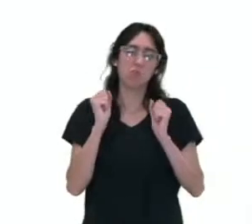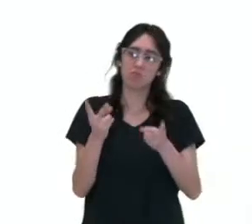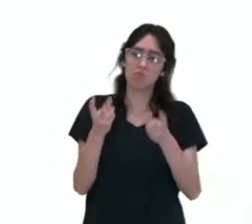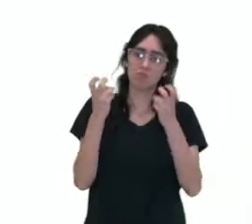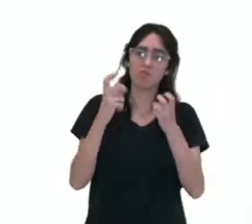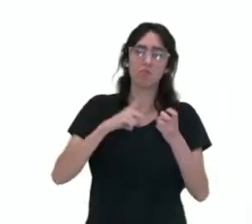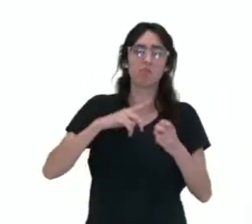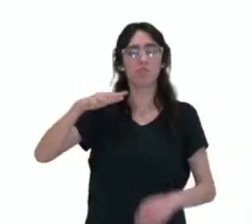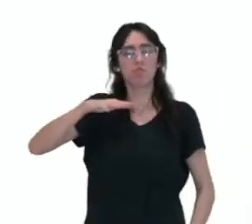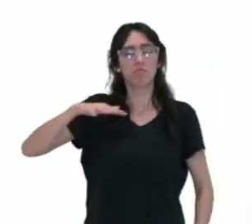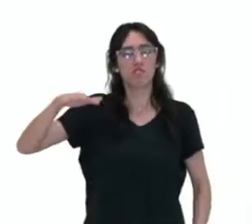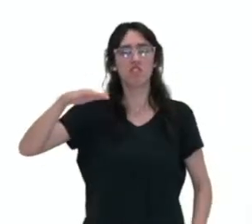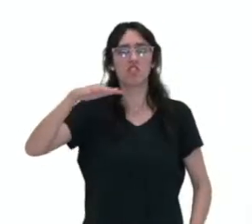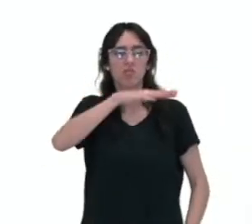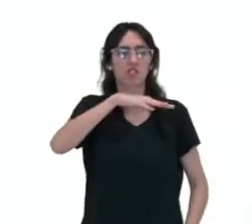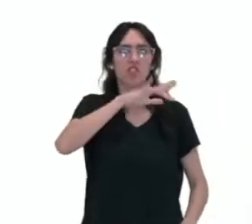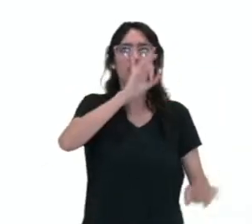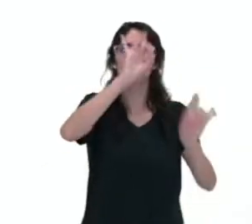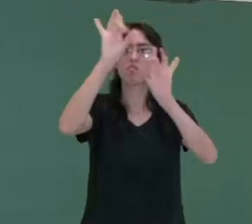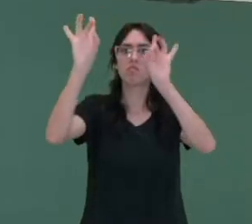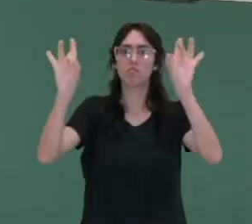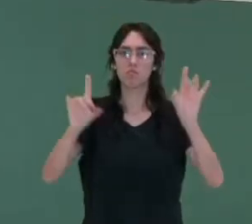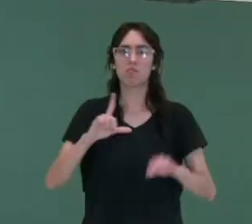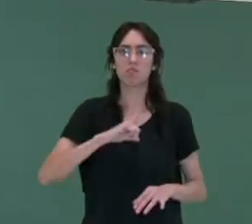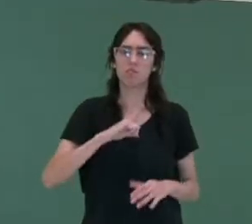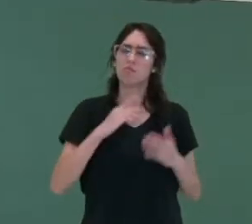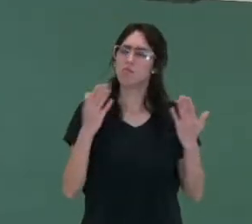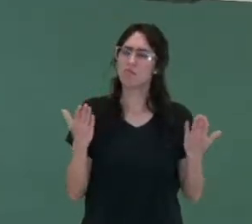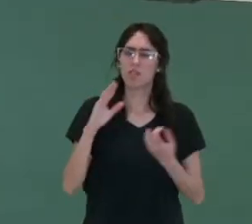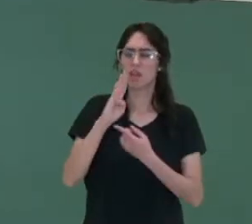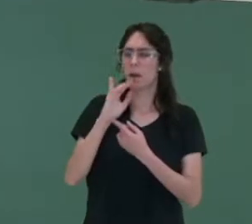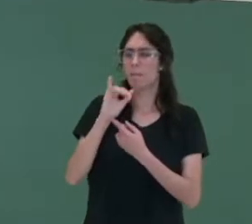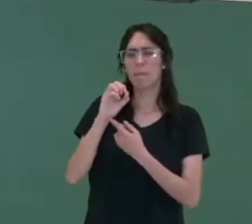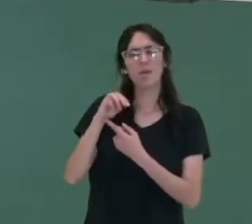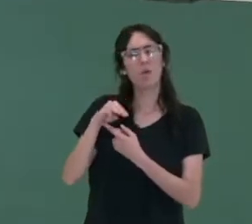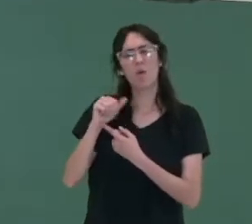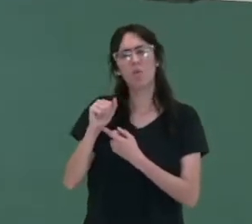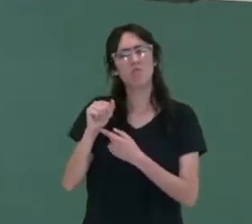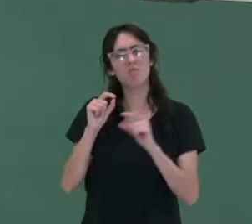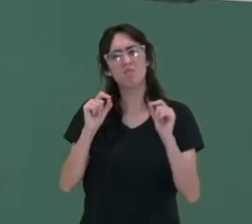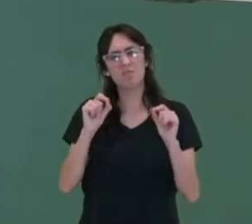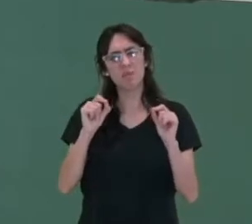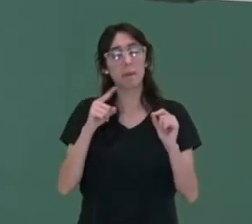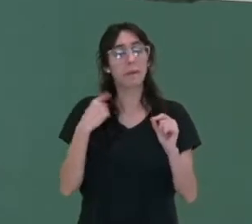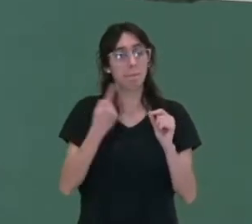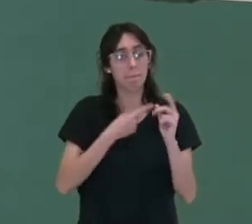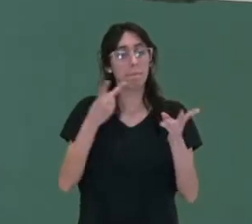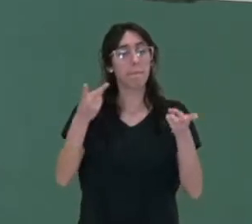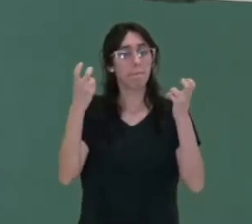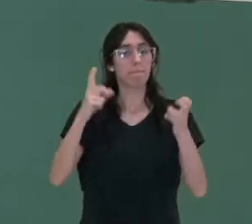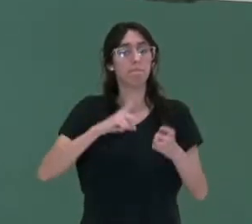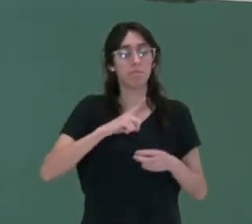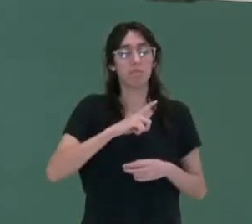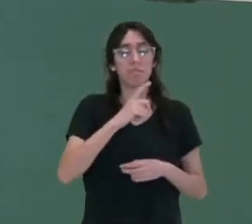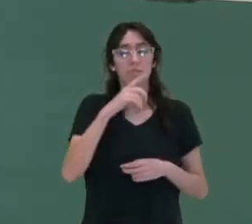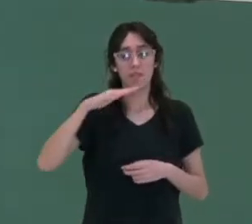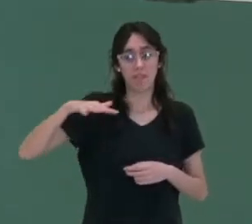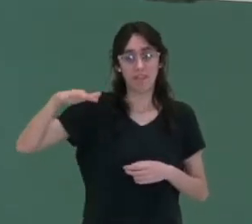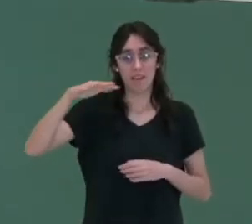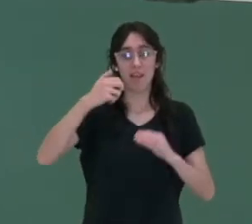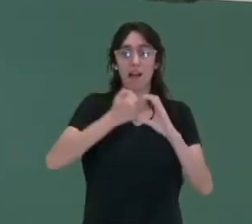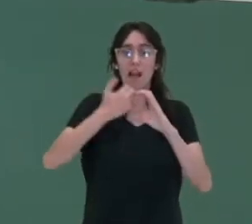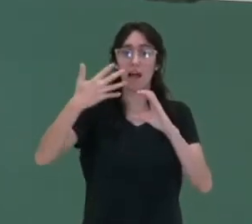nível regional. O que significa então falarmos em biomas? Significa que vamos estar observando áreas que apresentam características